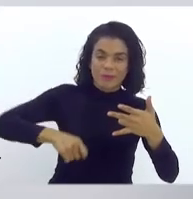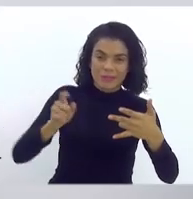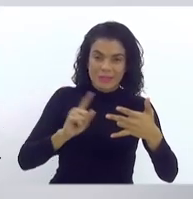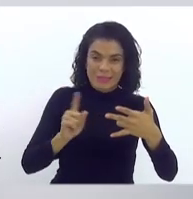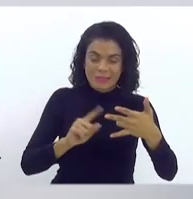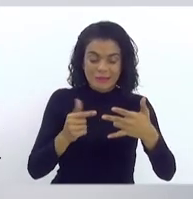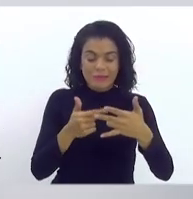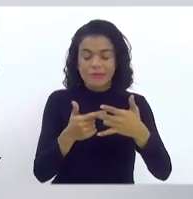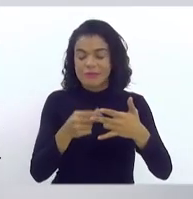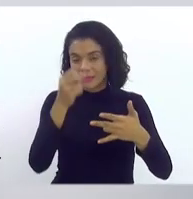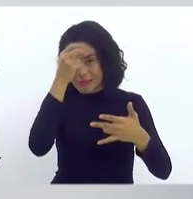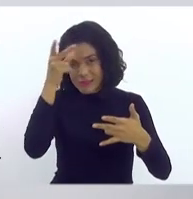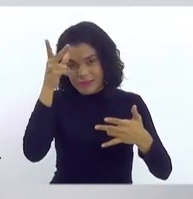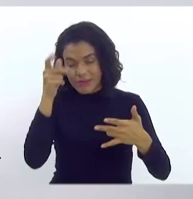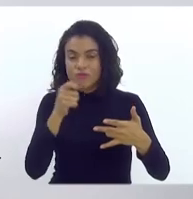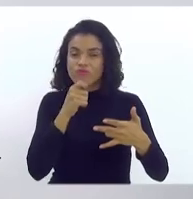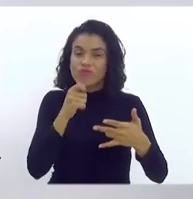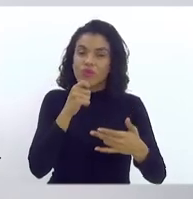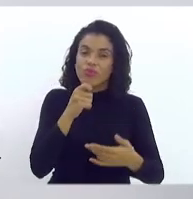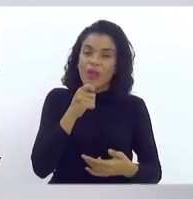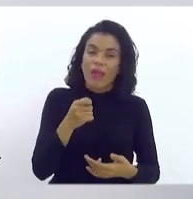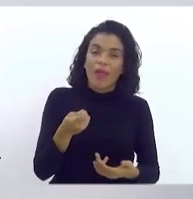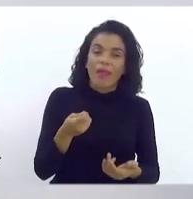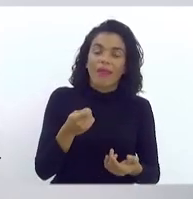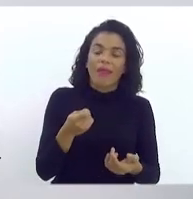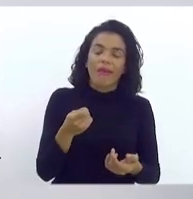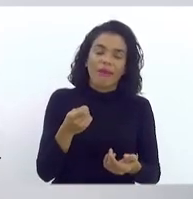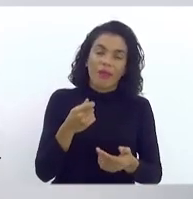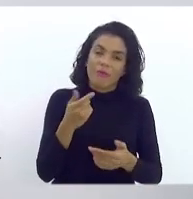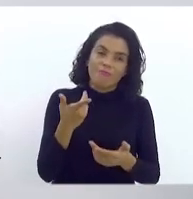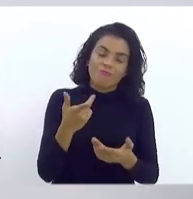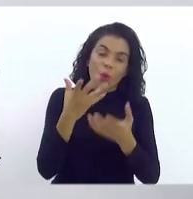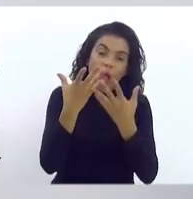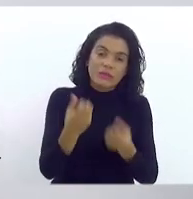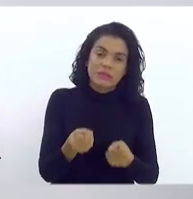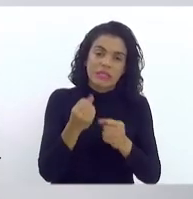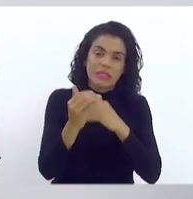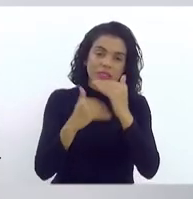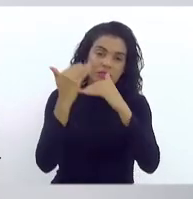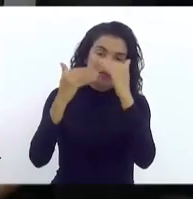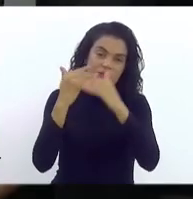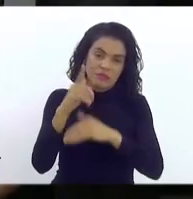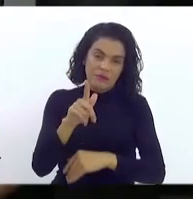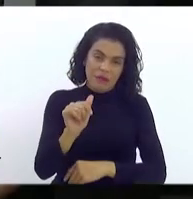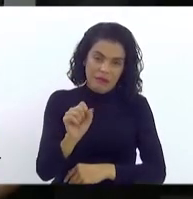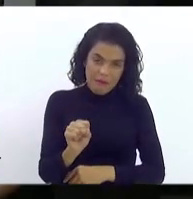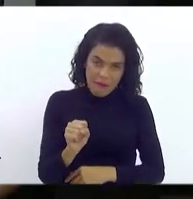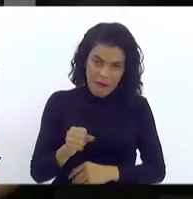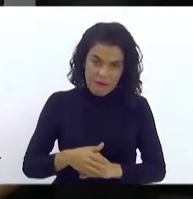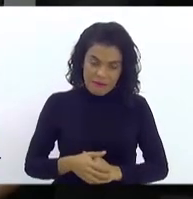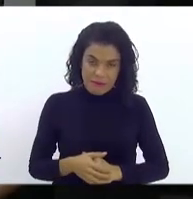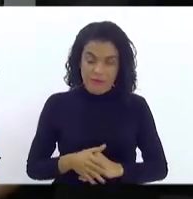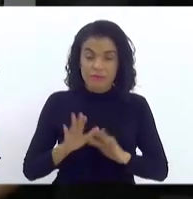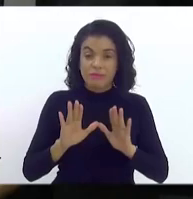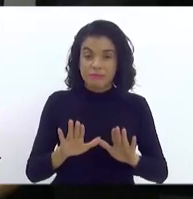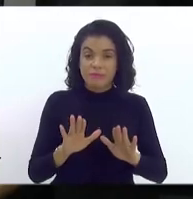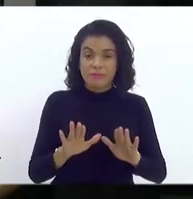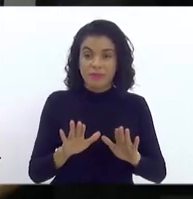justificativa, que ainda não permite que a gente faça o desenvolvimento de gás, mas que, fechando, por